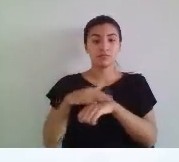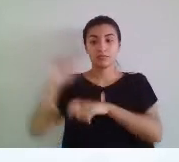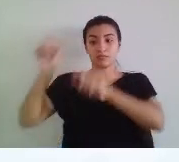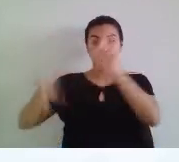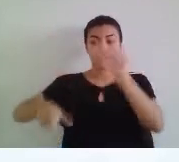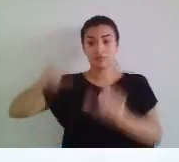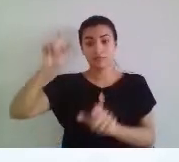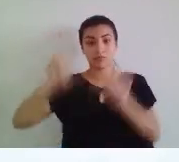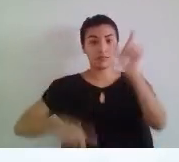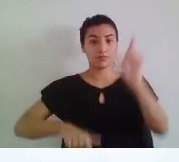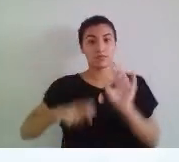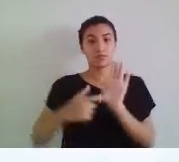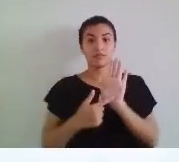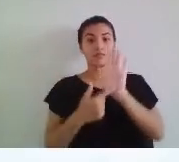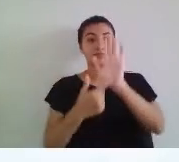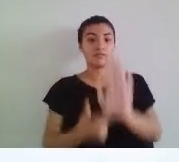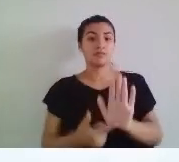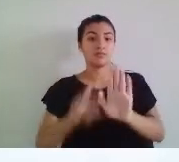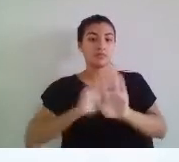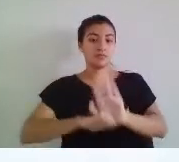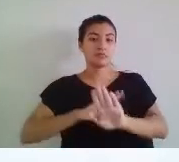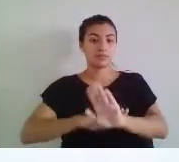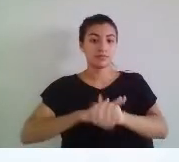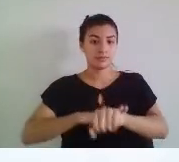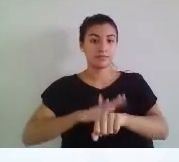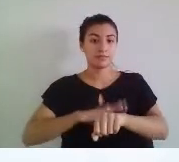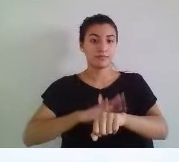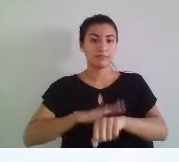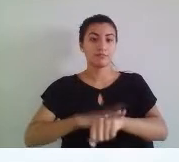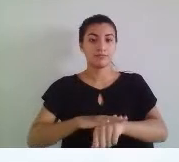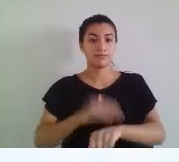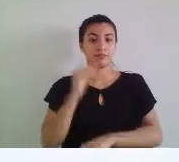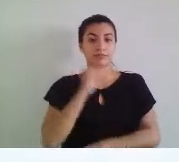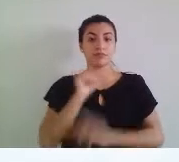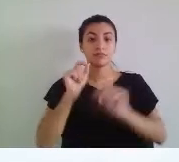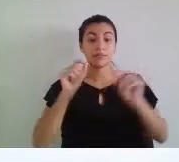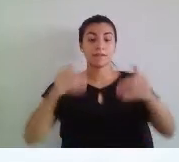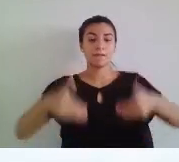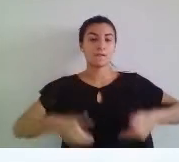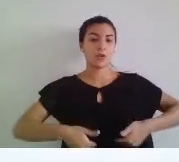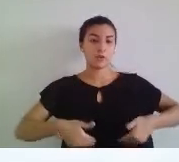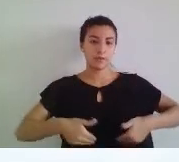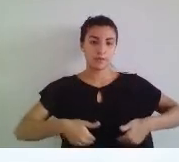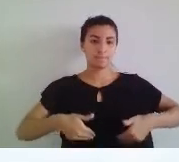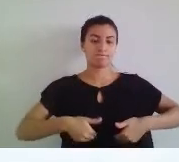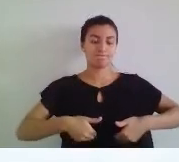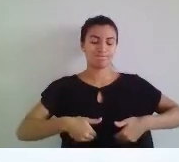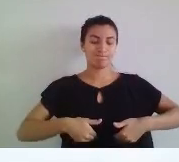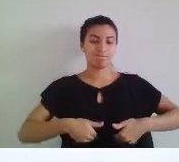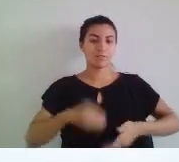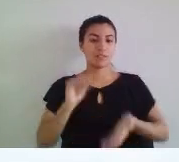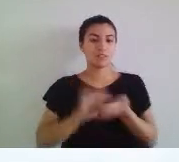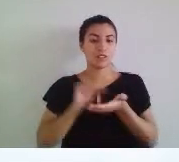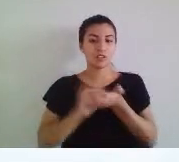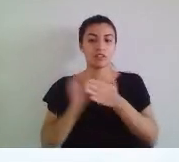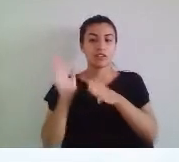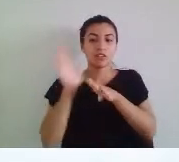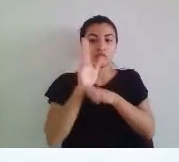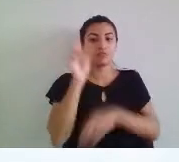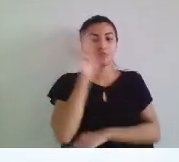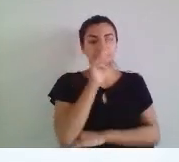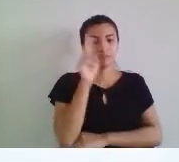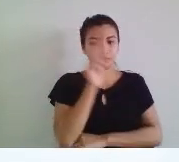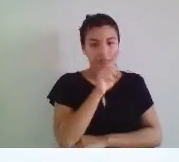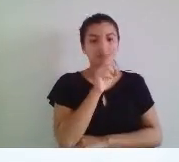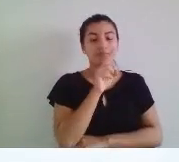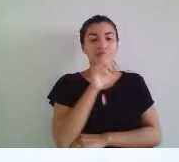toma protagonismo num momento extremamente vulnerável, que é a fome, a falta de auxílio emergencial, né?